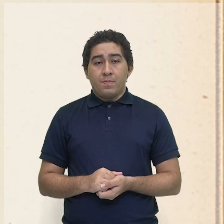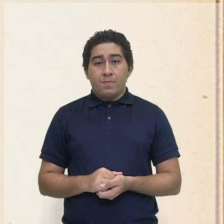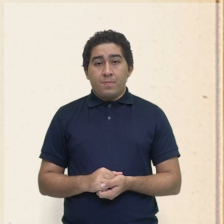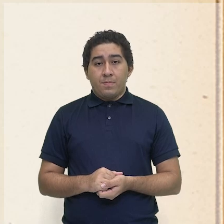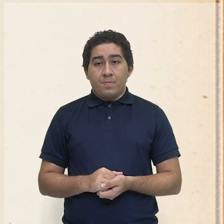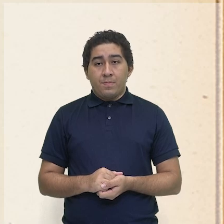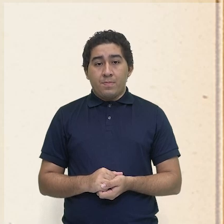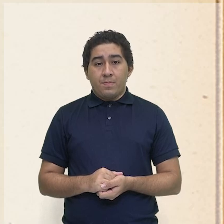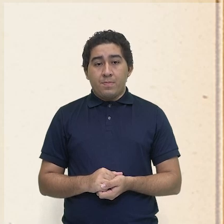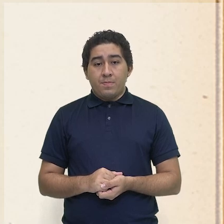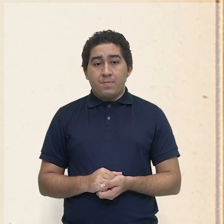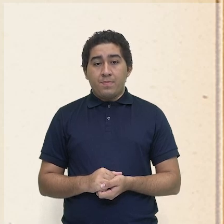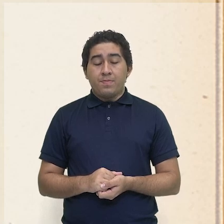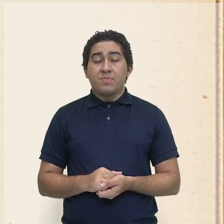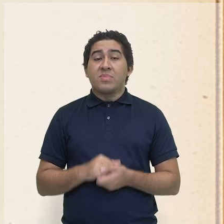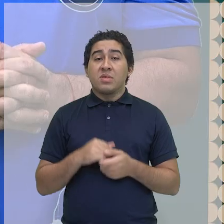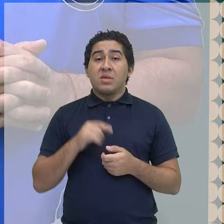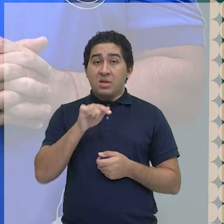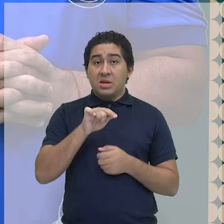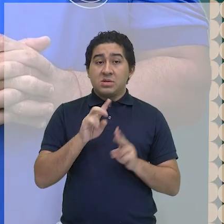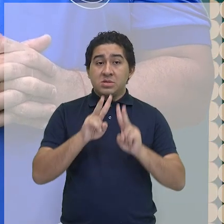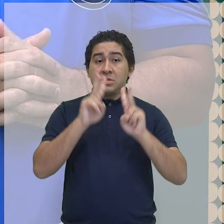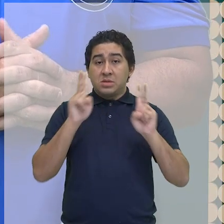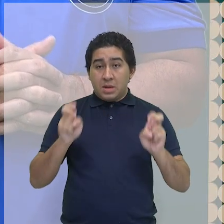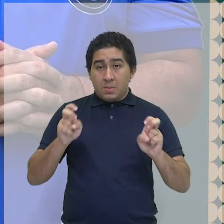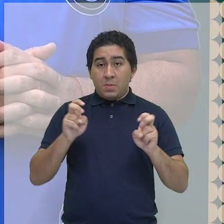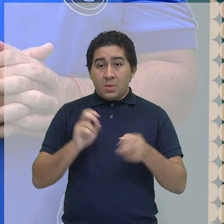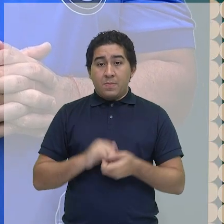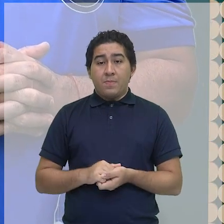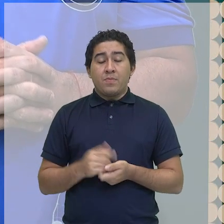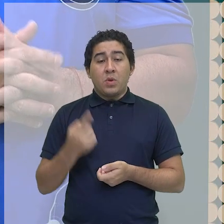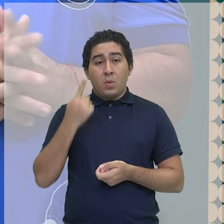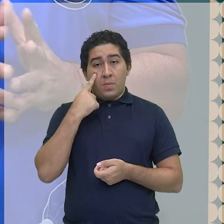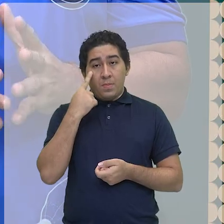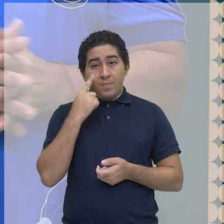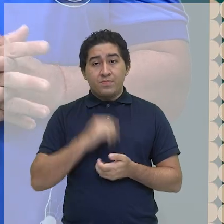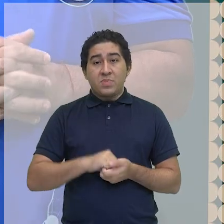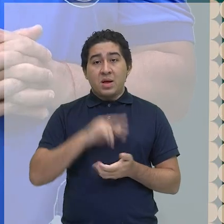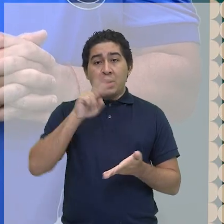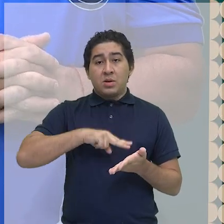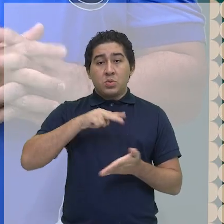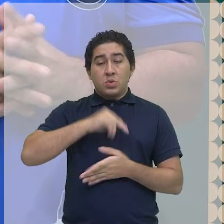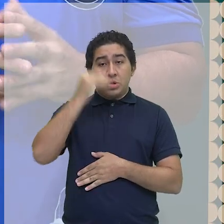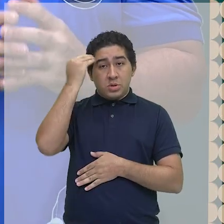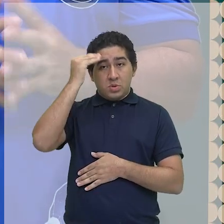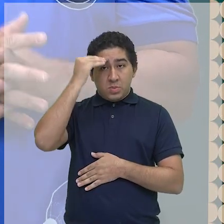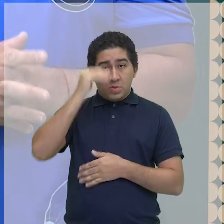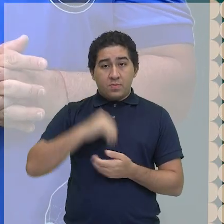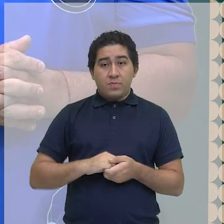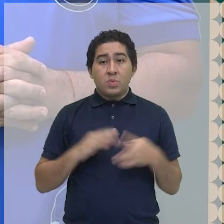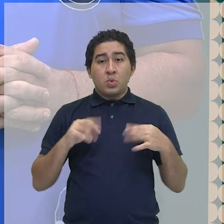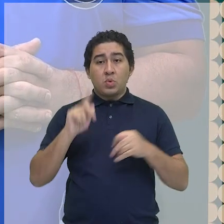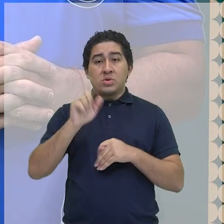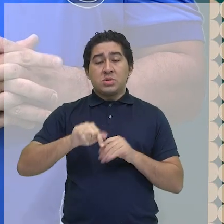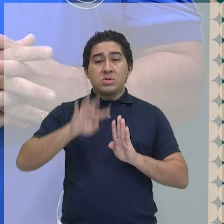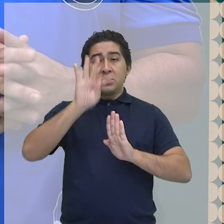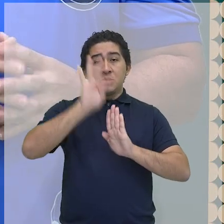aqui sobre os textos legais para vocês, Reading Comprehension. Olha só, esses textos